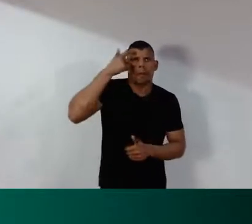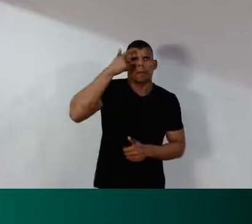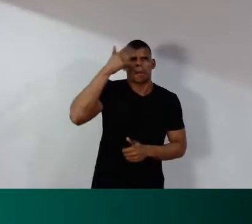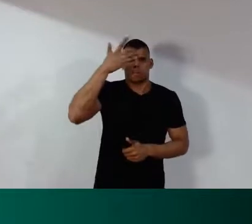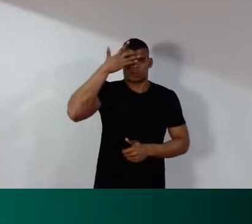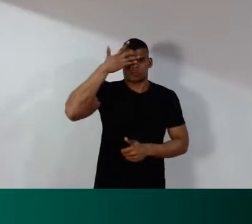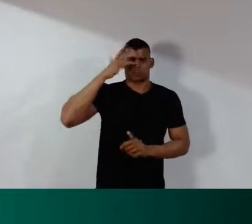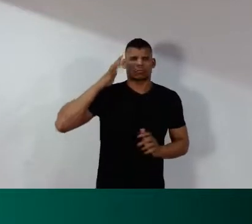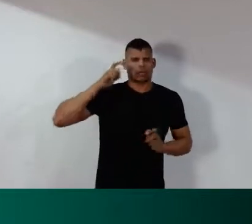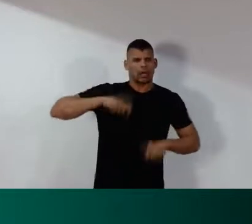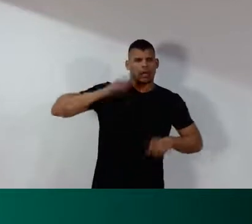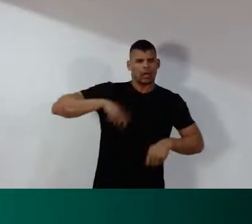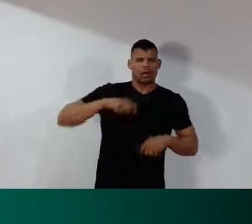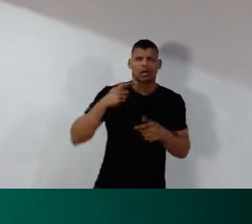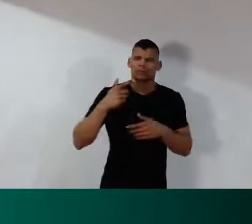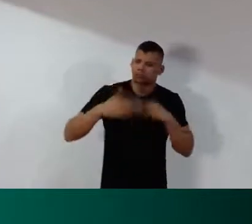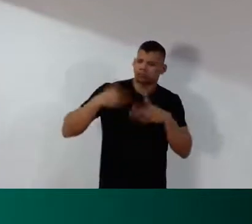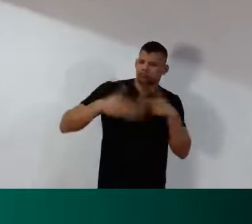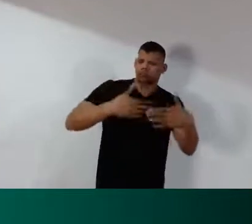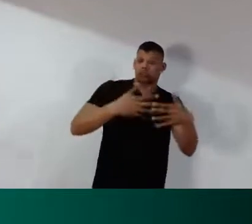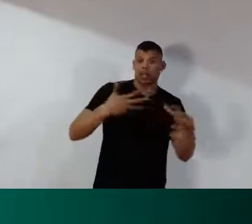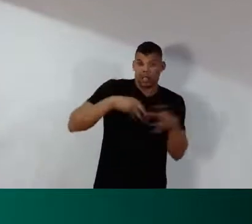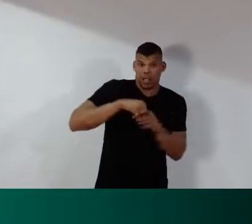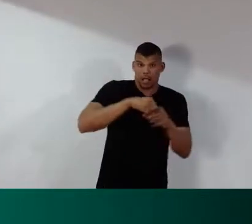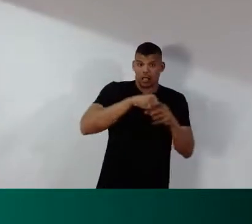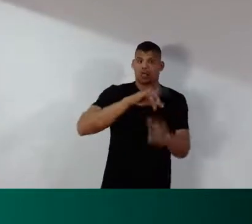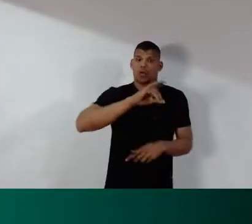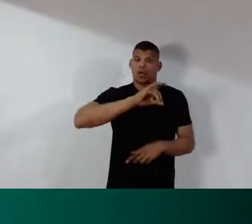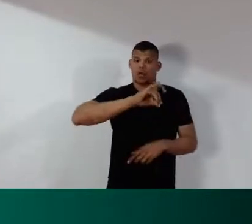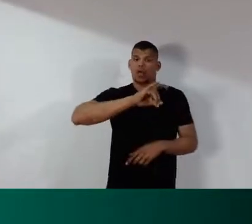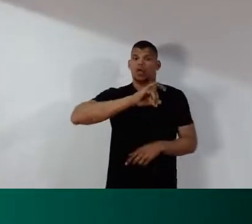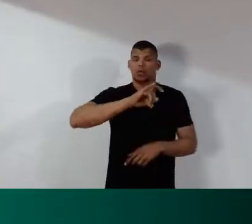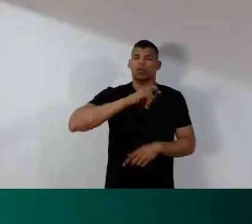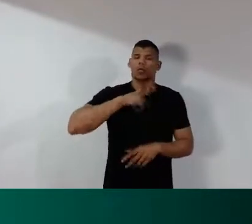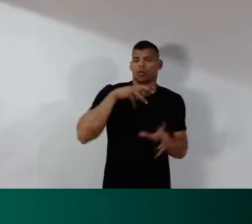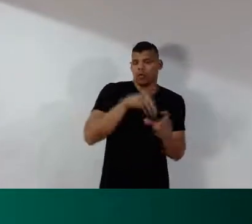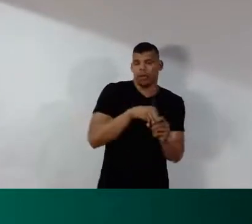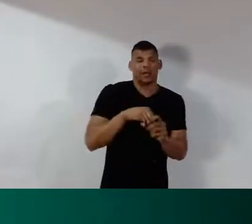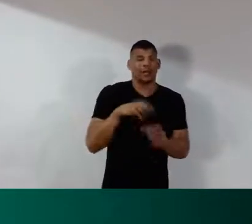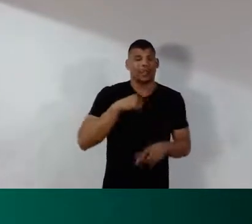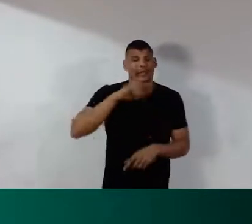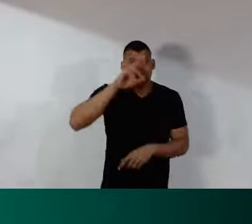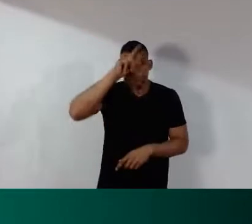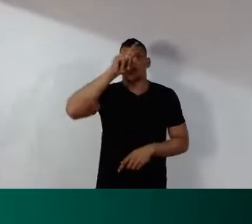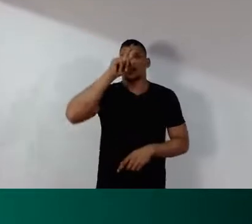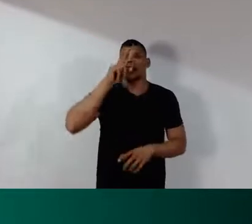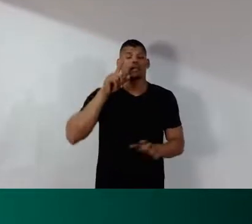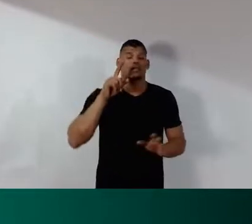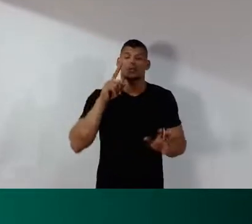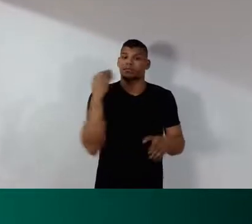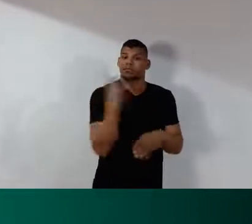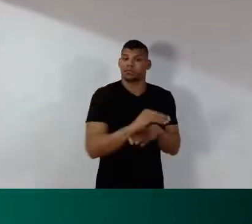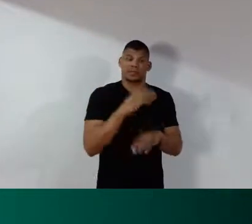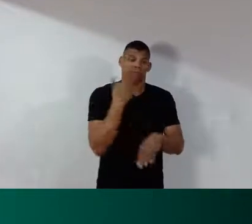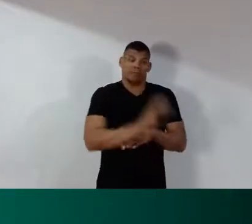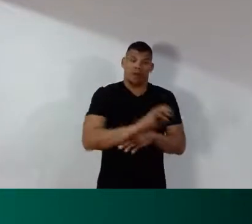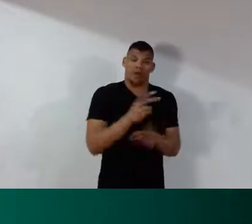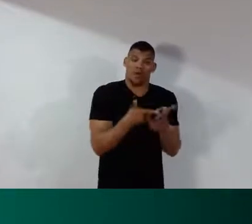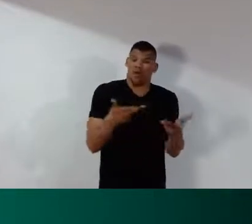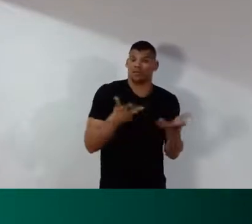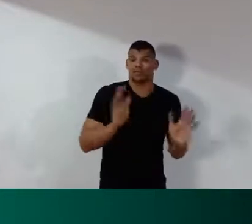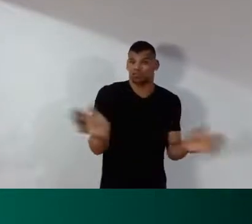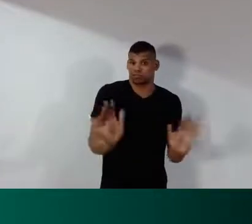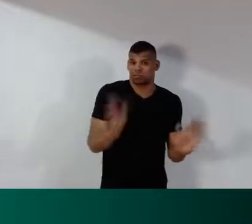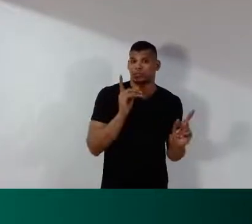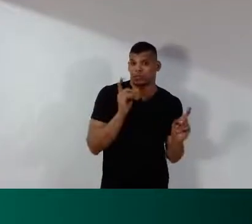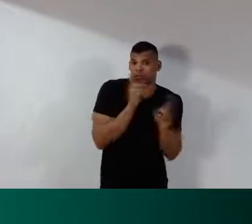aprendi e eu levei isso para o suricate seboso aí Fortaleza ordinária Errei muito postando muita coisa Fortaleza ordinária que não devia ter postado você